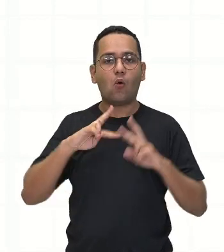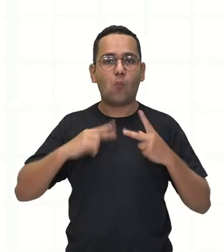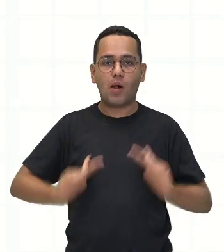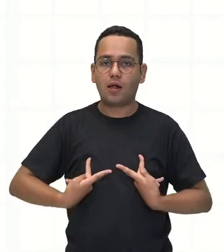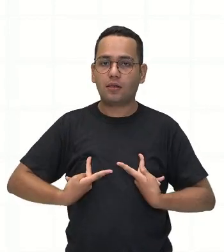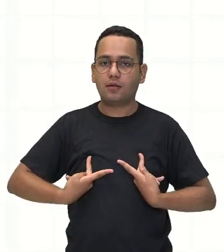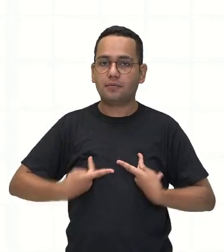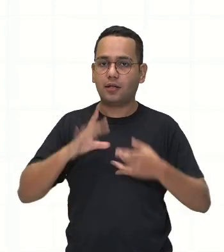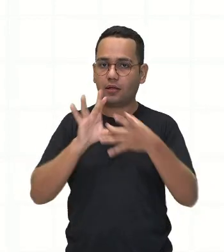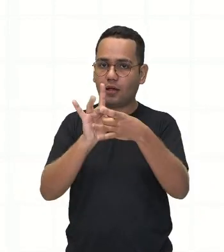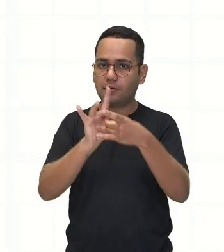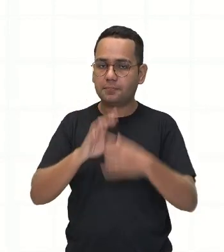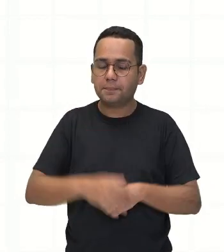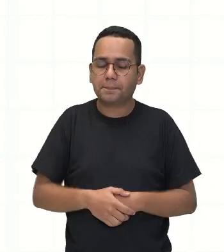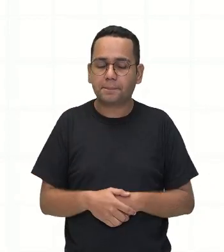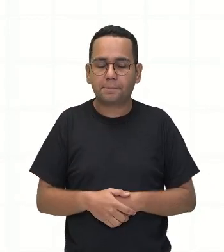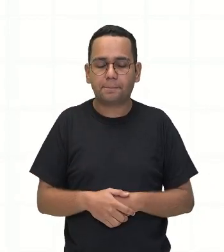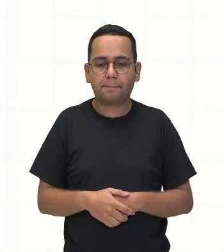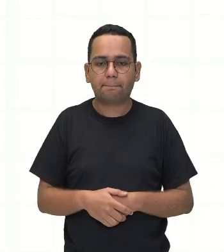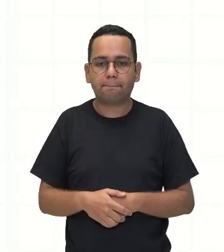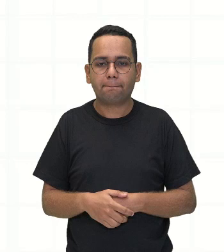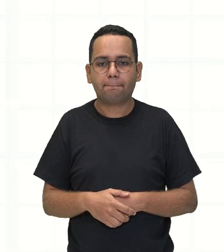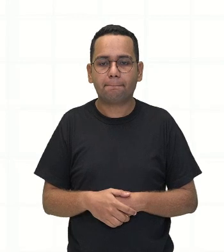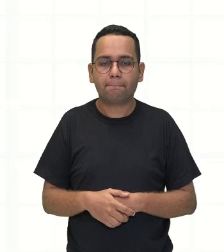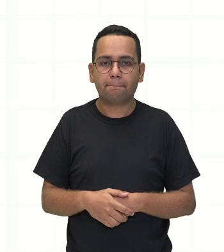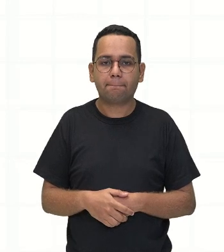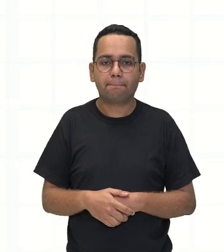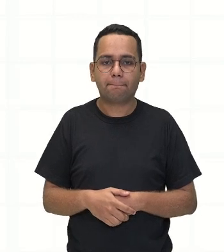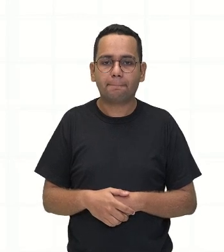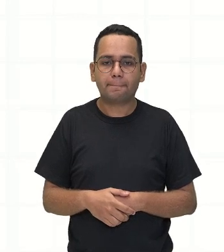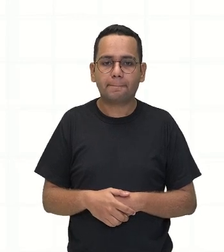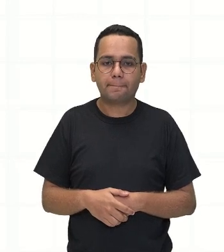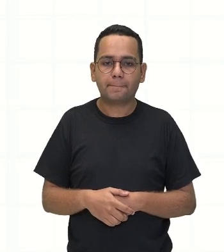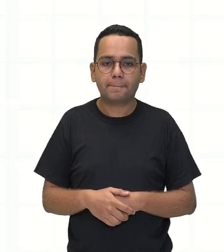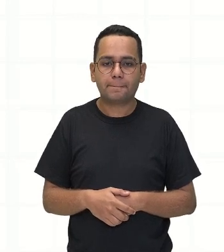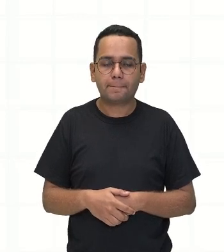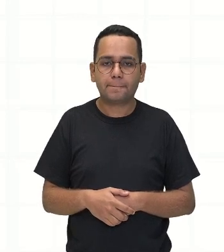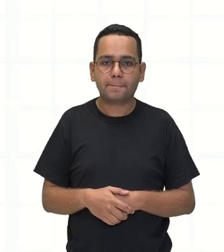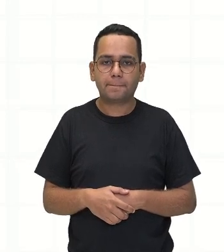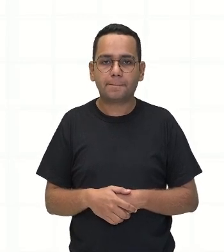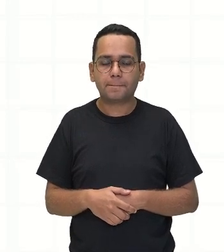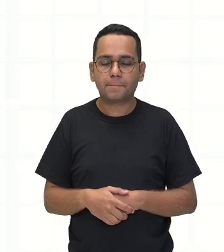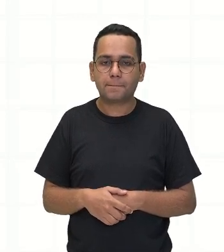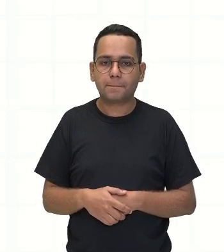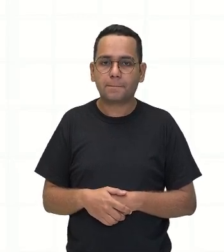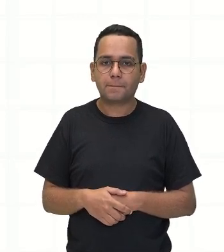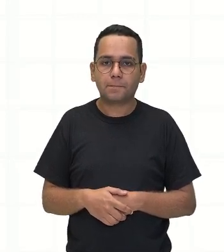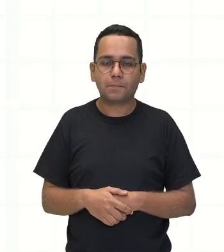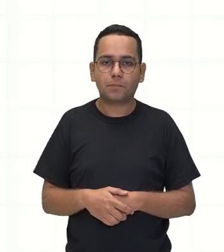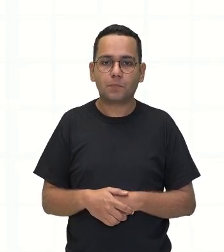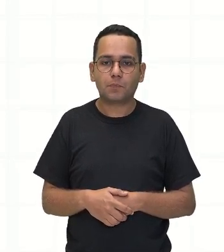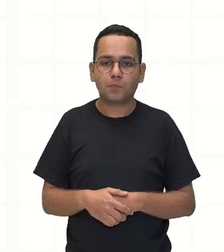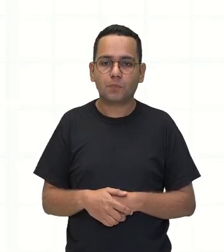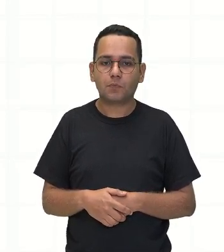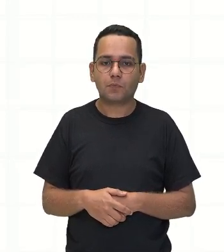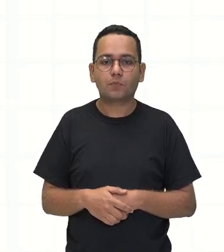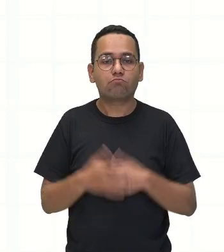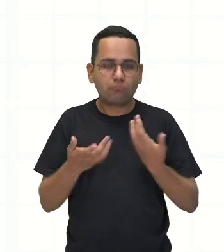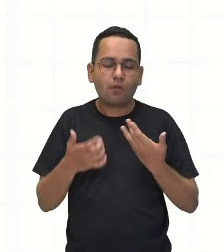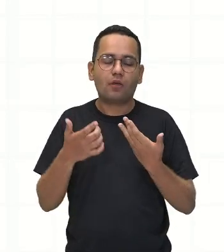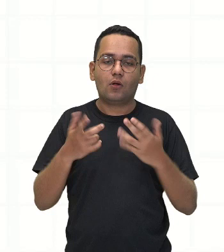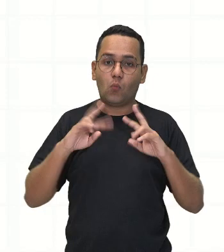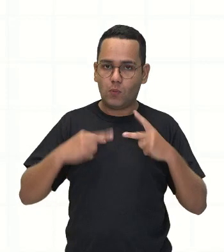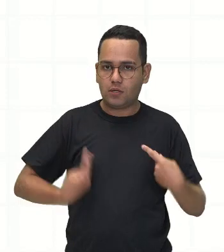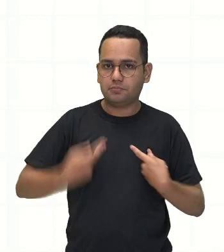espécie humana, tá? Então, quando eu falo causado pelo homem, como espécie humana,